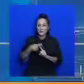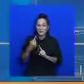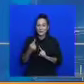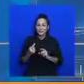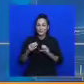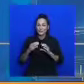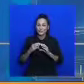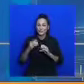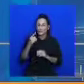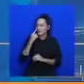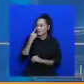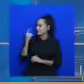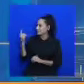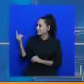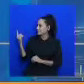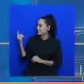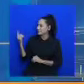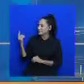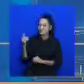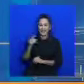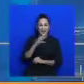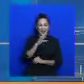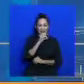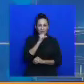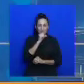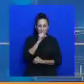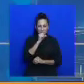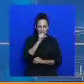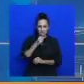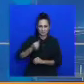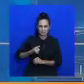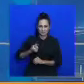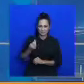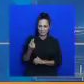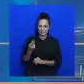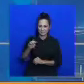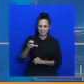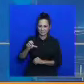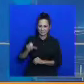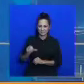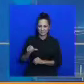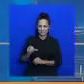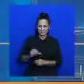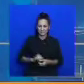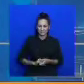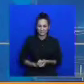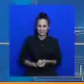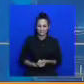tela. Bola laranja, número 29. Laranja, 29.